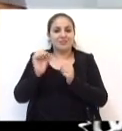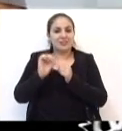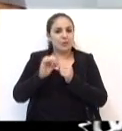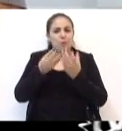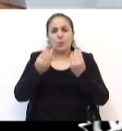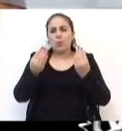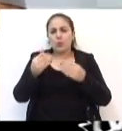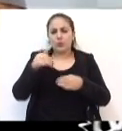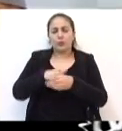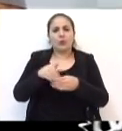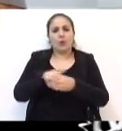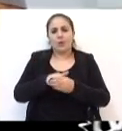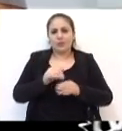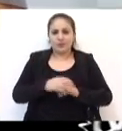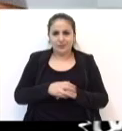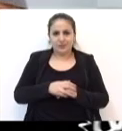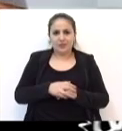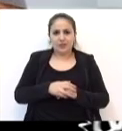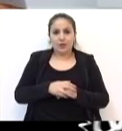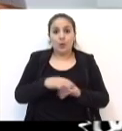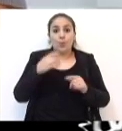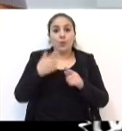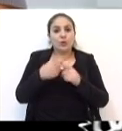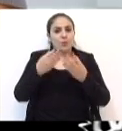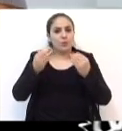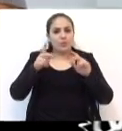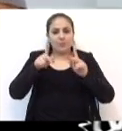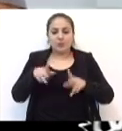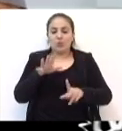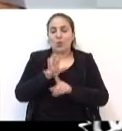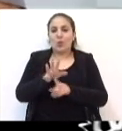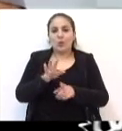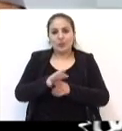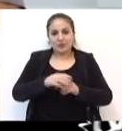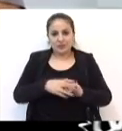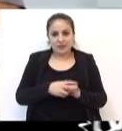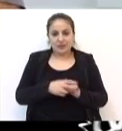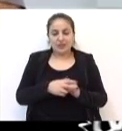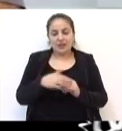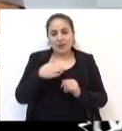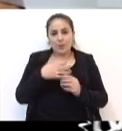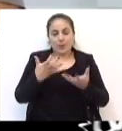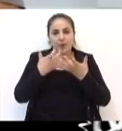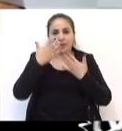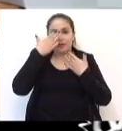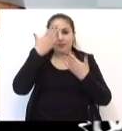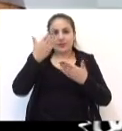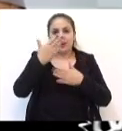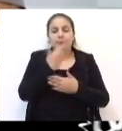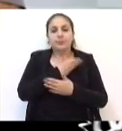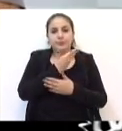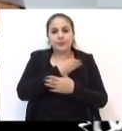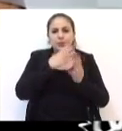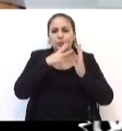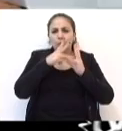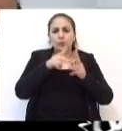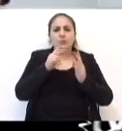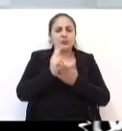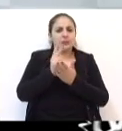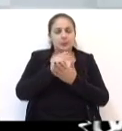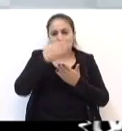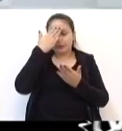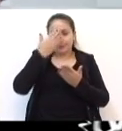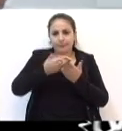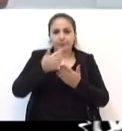voto. Fizemos muito voto, porque era muita gente contra. Quero aqui agradecer aos amigos, aqueles que sempre confiaram em